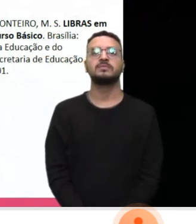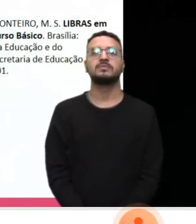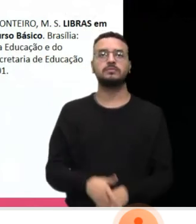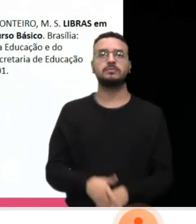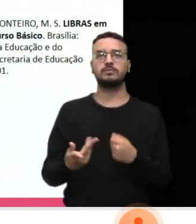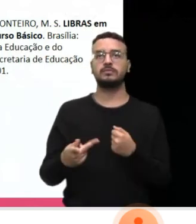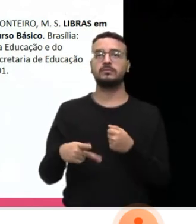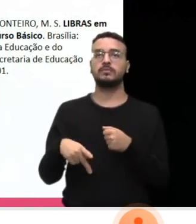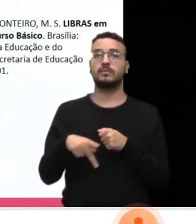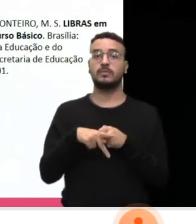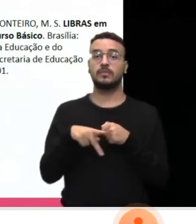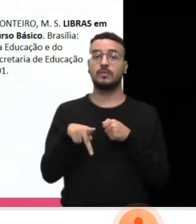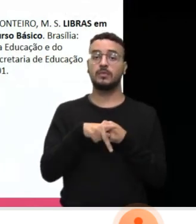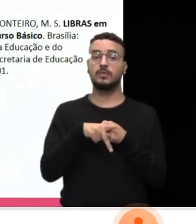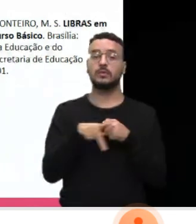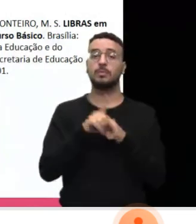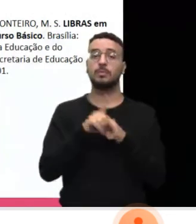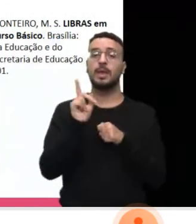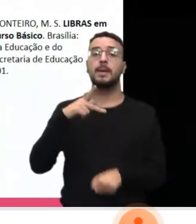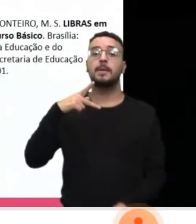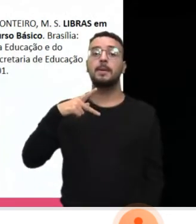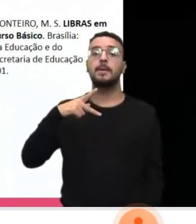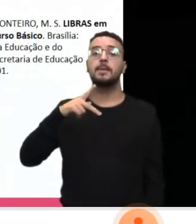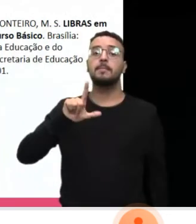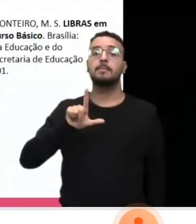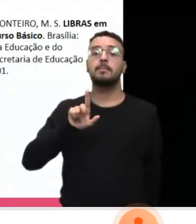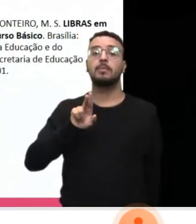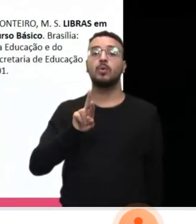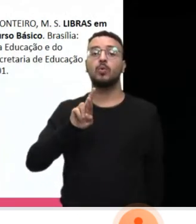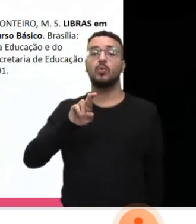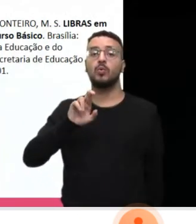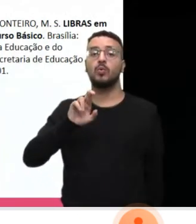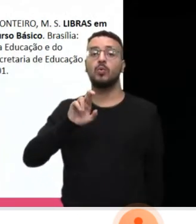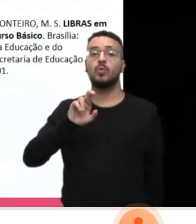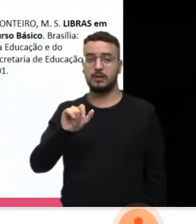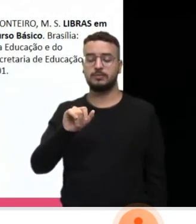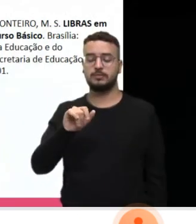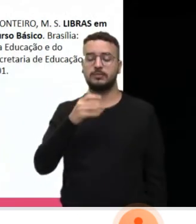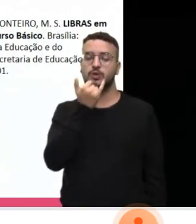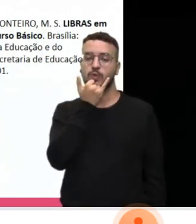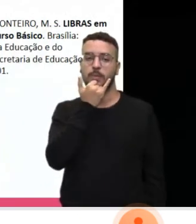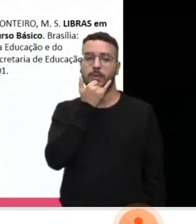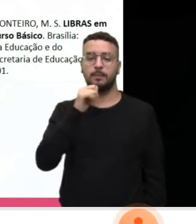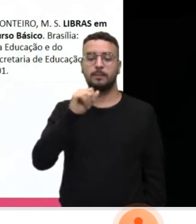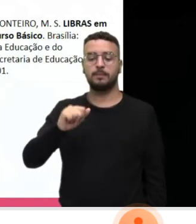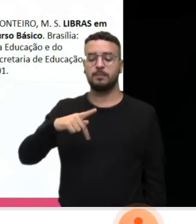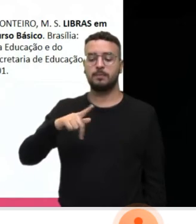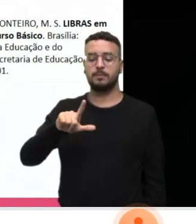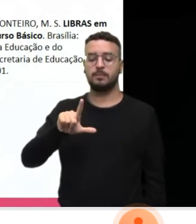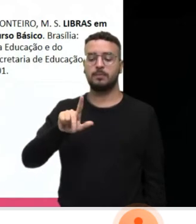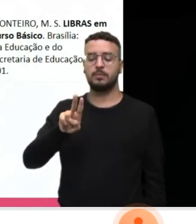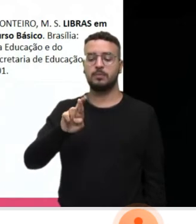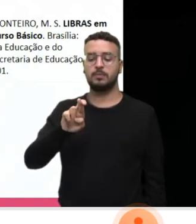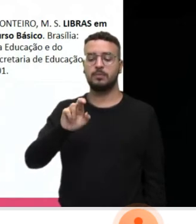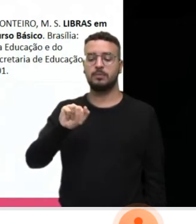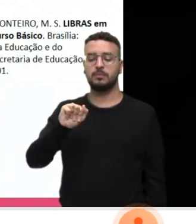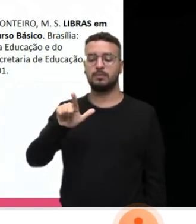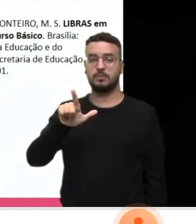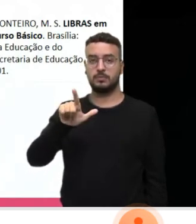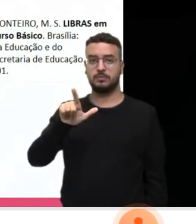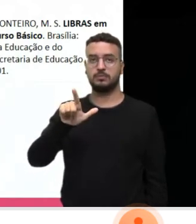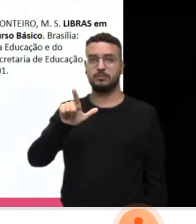Conforme o número de participantes e ocorrem no formato dual, trial, quatrial